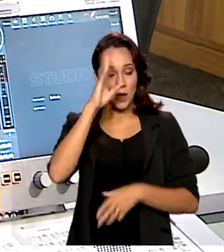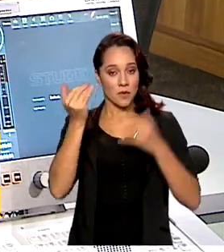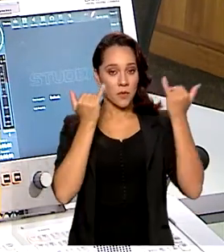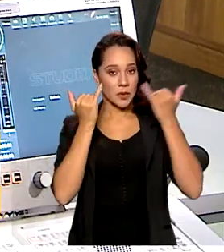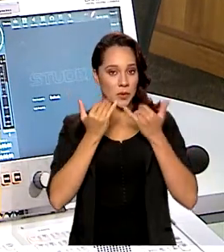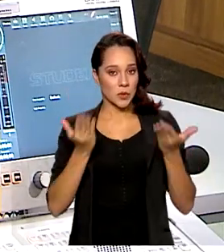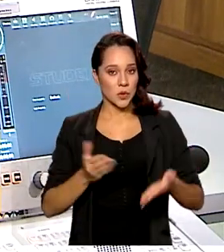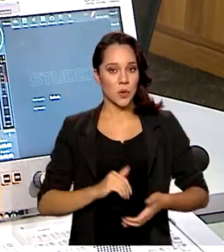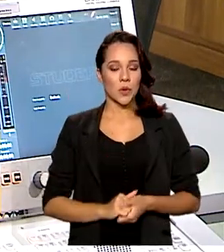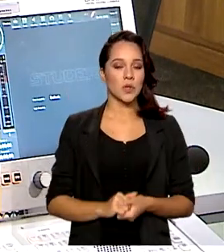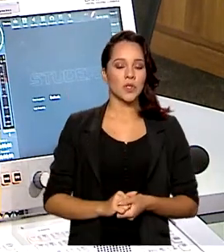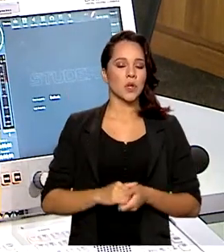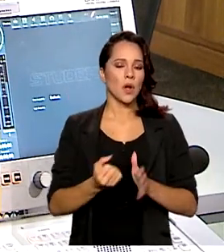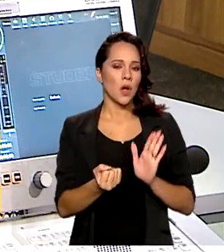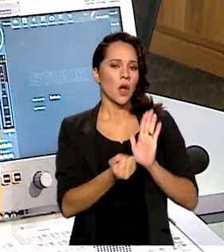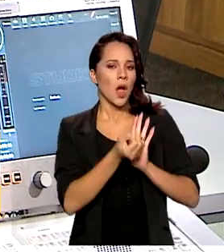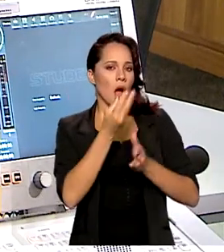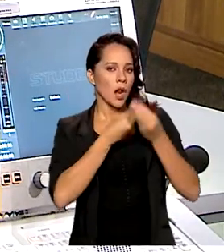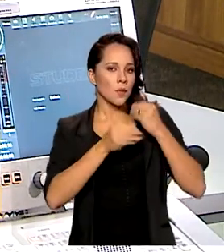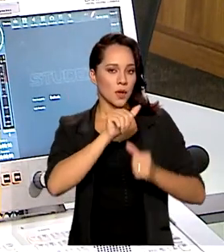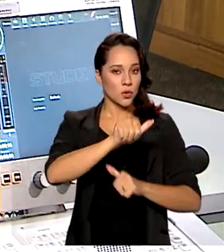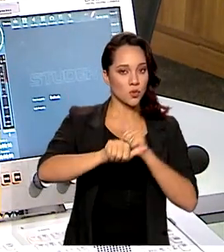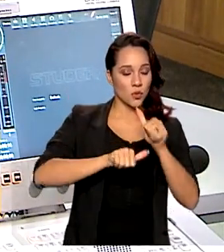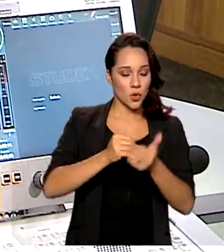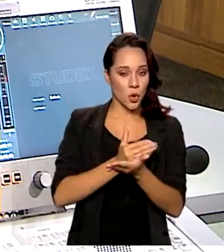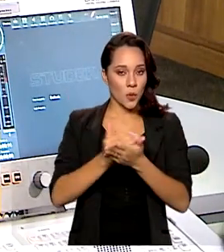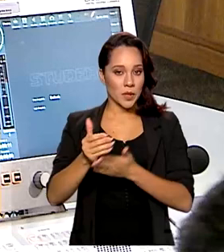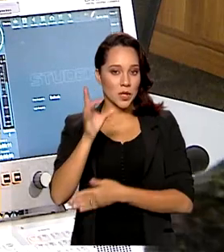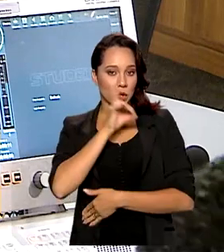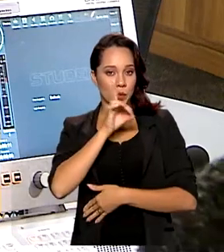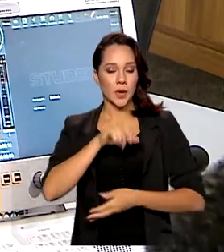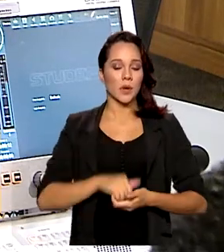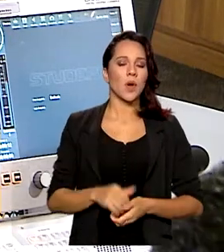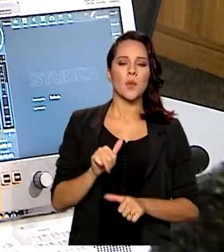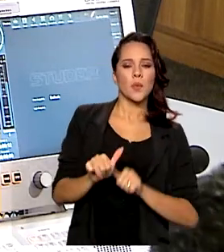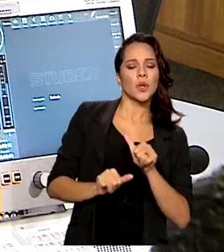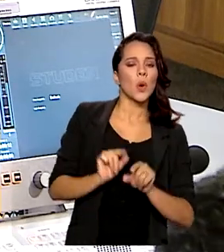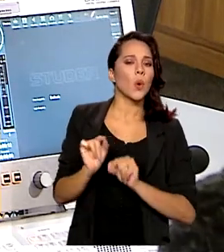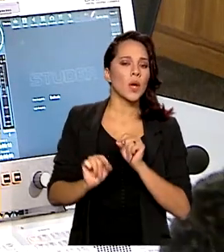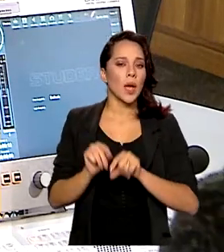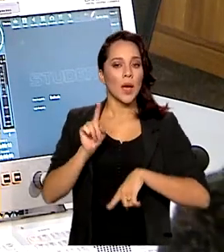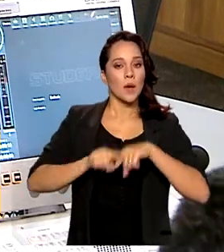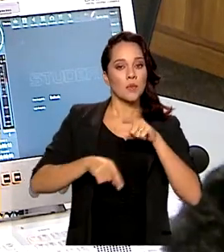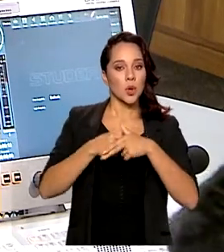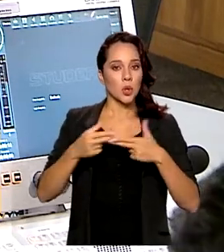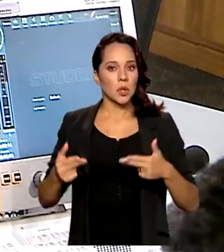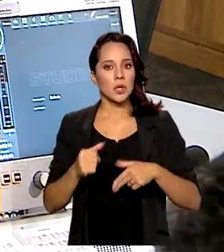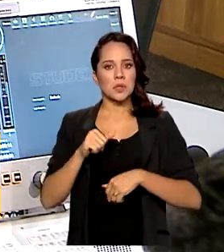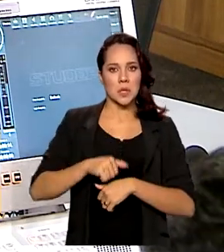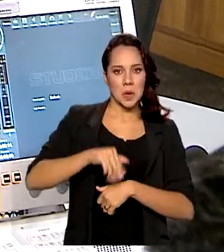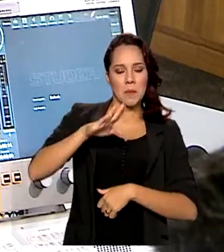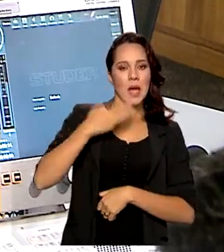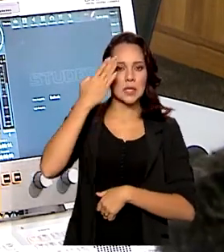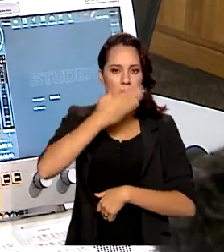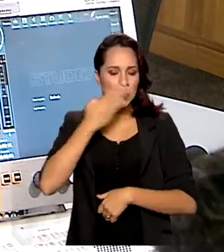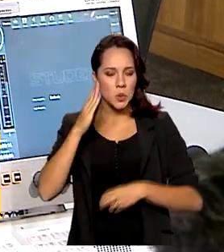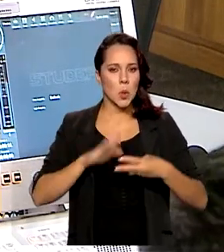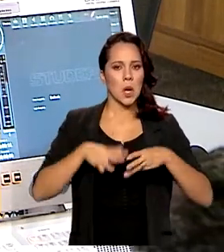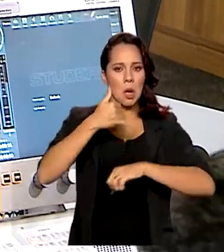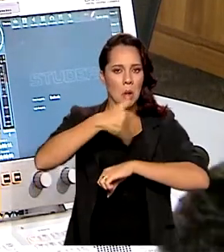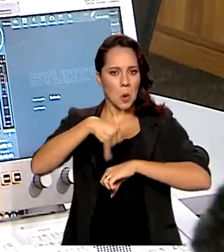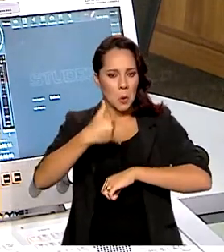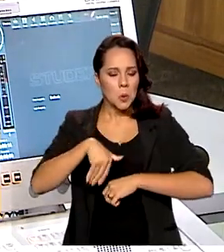do dia. Rótulos de alimentos mudam a partir de domingo. Entre as mudanças, produtos com alto teor de açúcar,